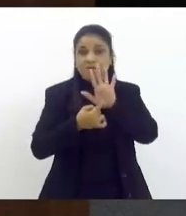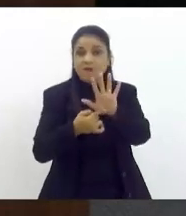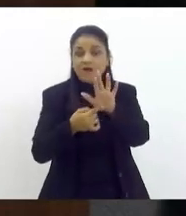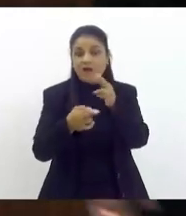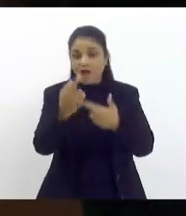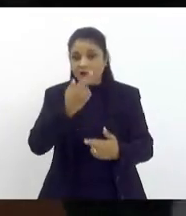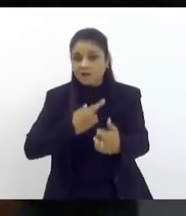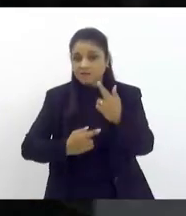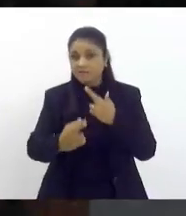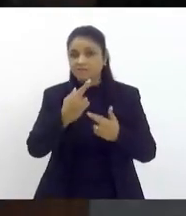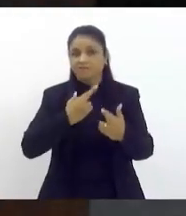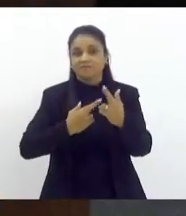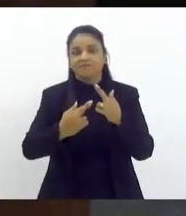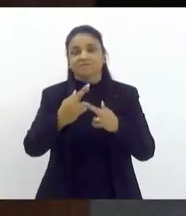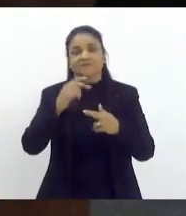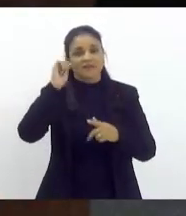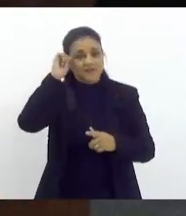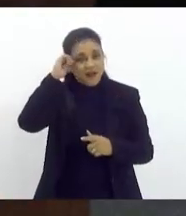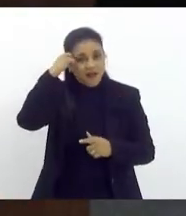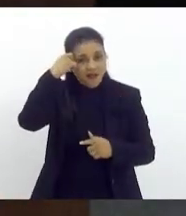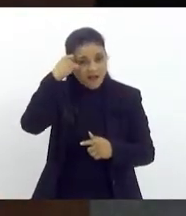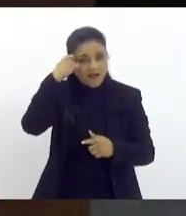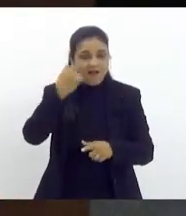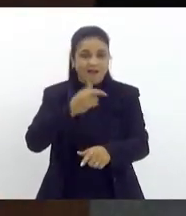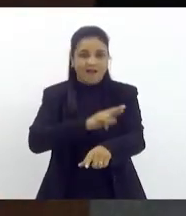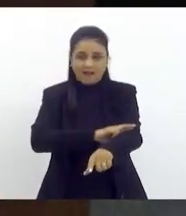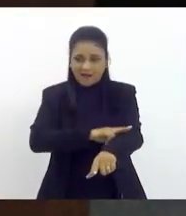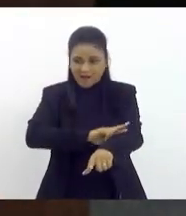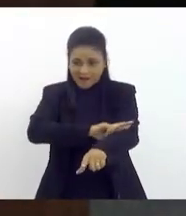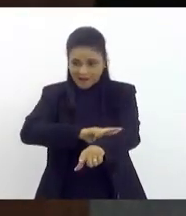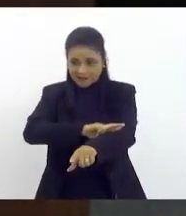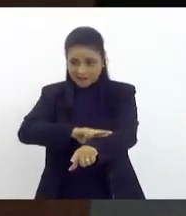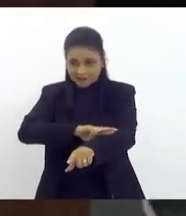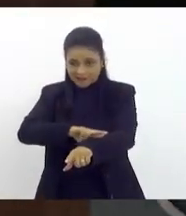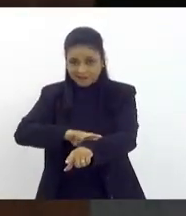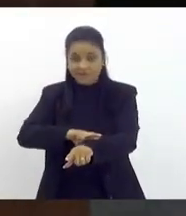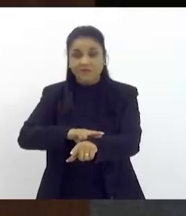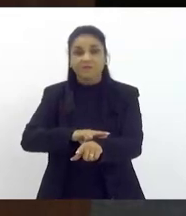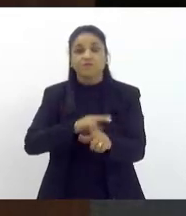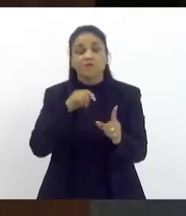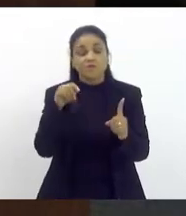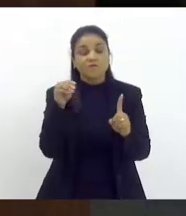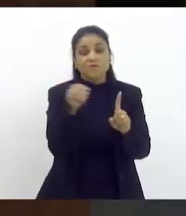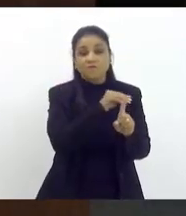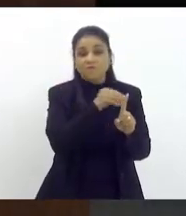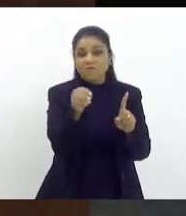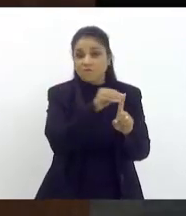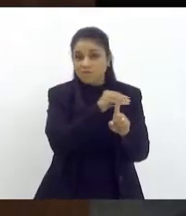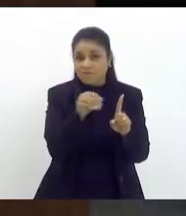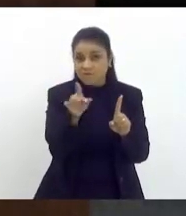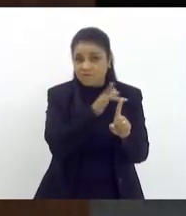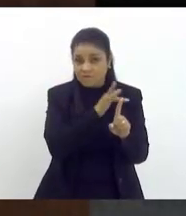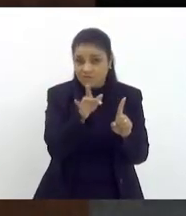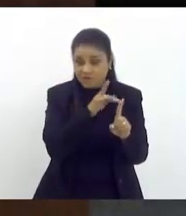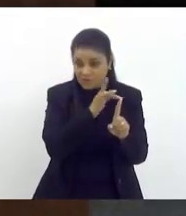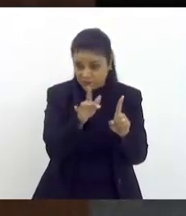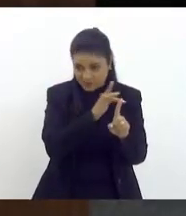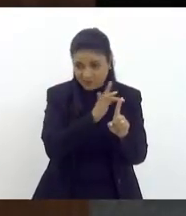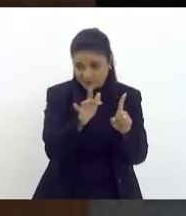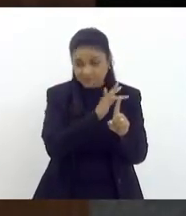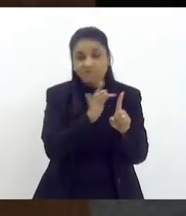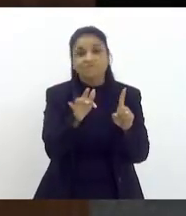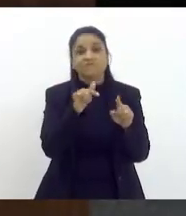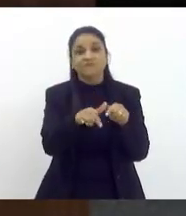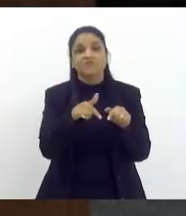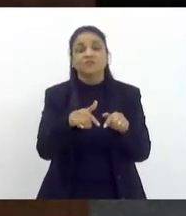interracial na telenovela brasileira e como ela foi sistematicamente vítima de ataque de racistas na década de 80 e